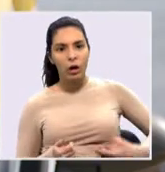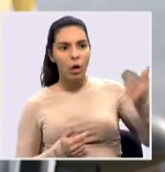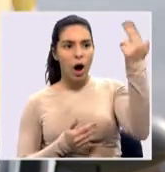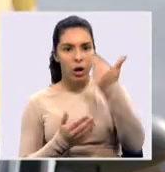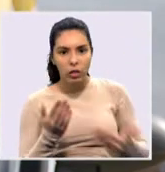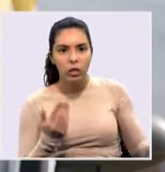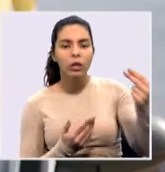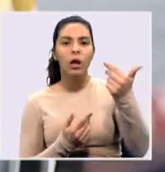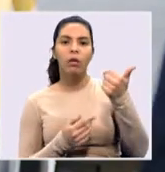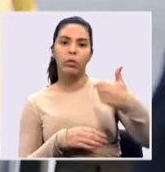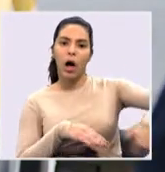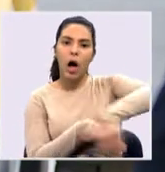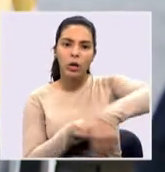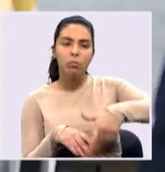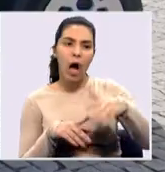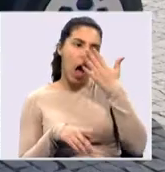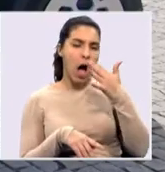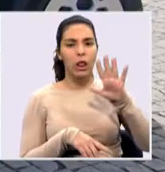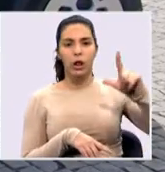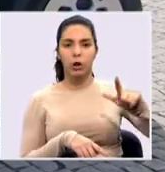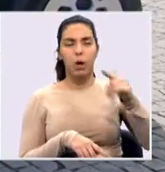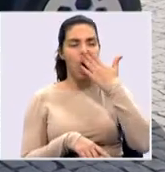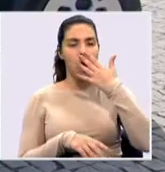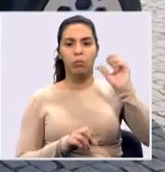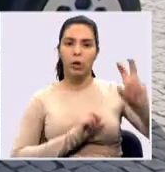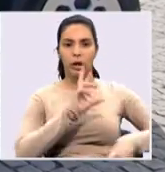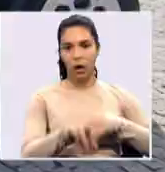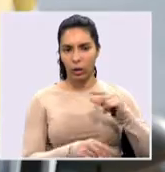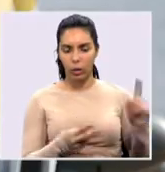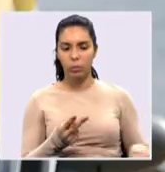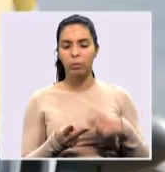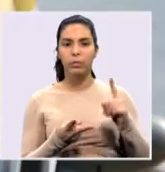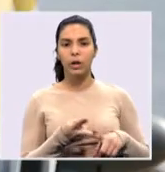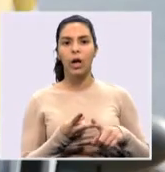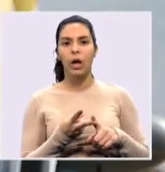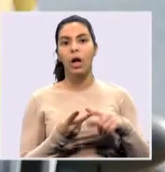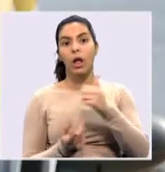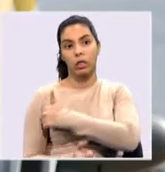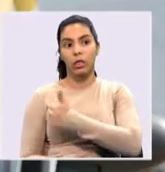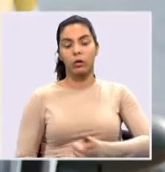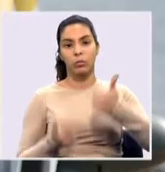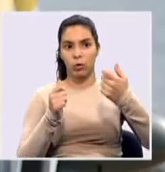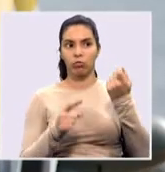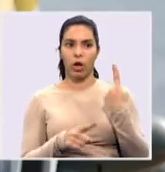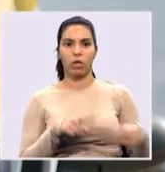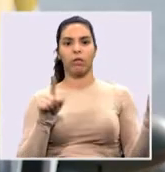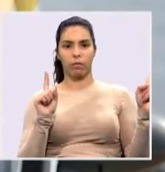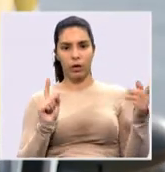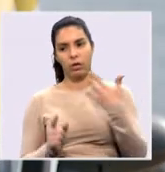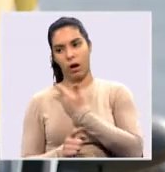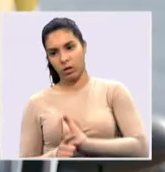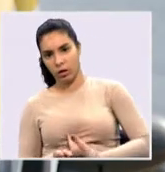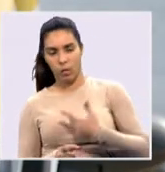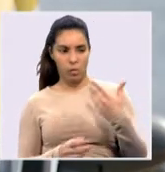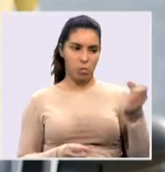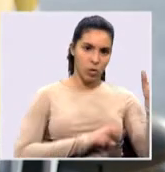street art, de artistas urbanos. Uma Lisboa moderna, portanto. Uma Lisboa moderna e que mostra o quanto diferente Lisboa está no dia de